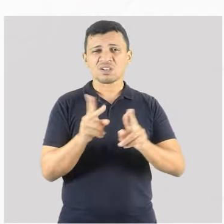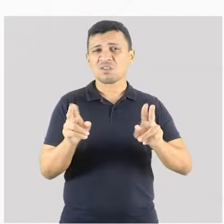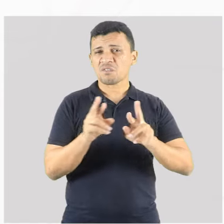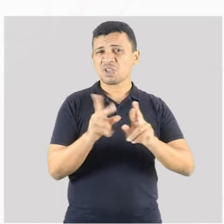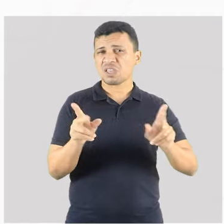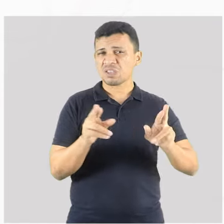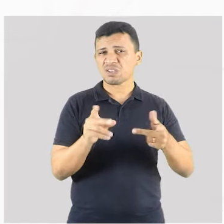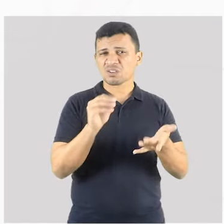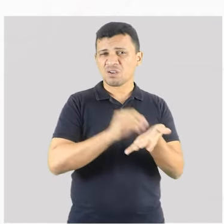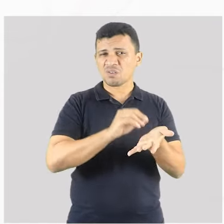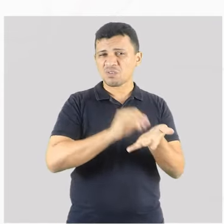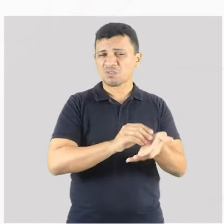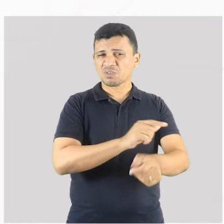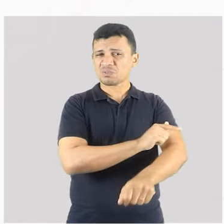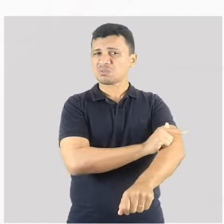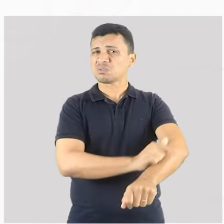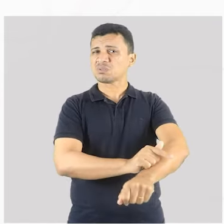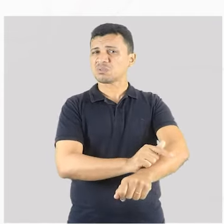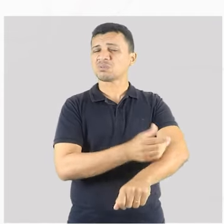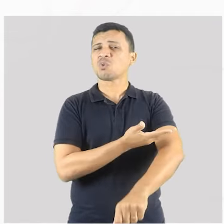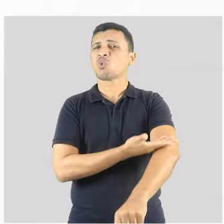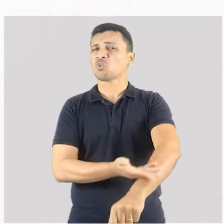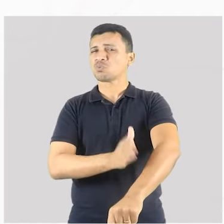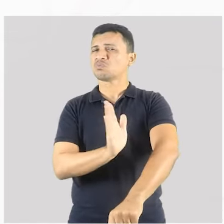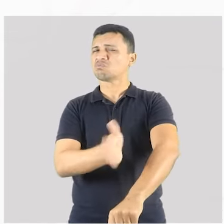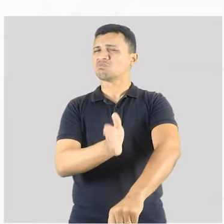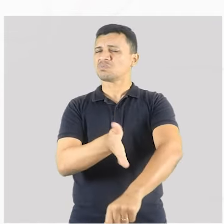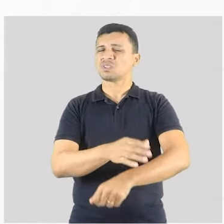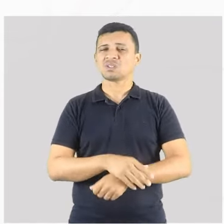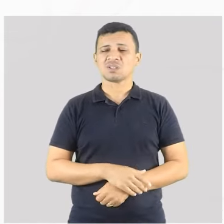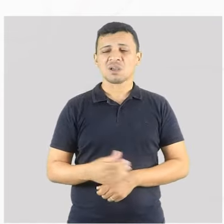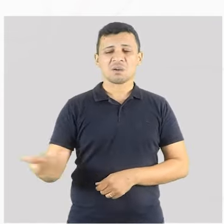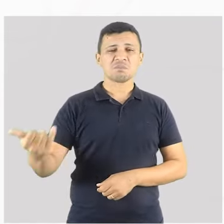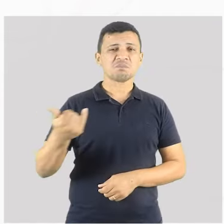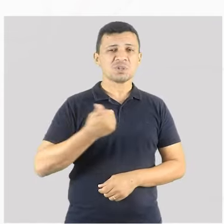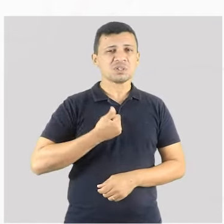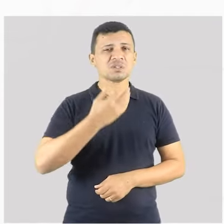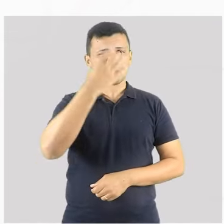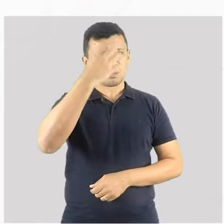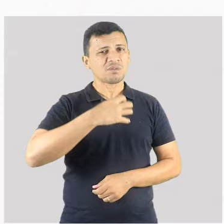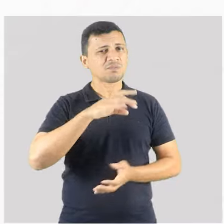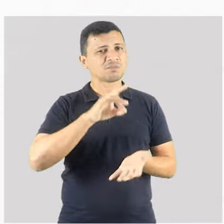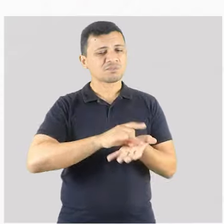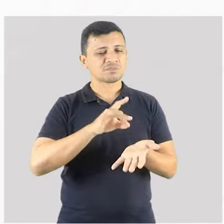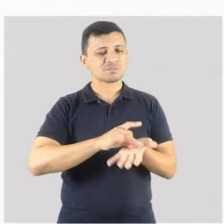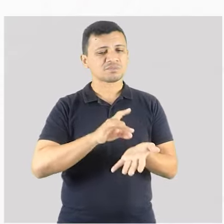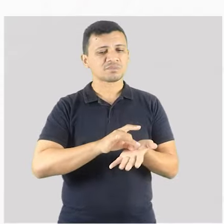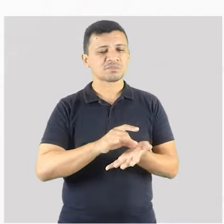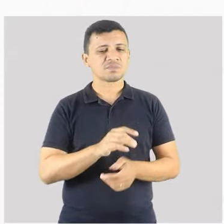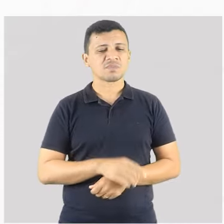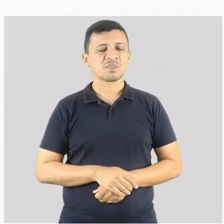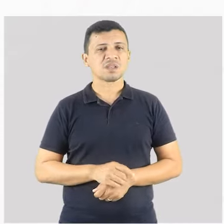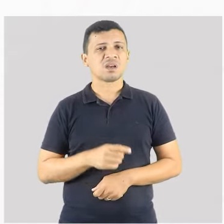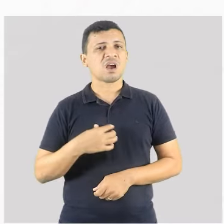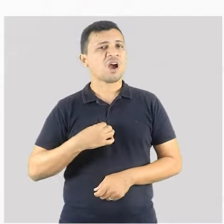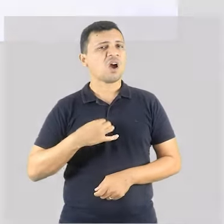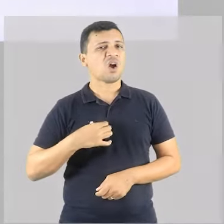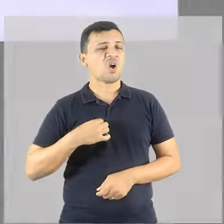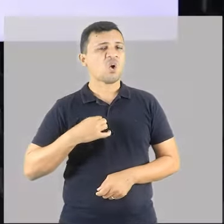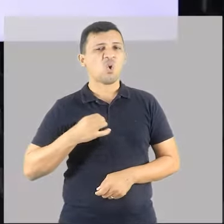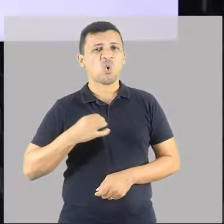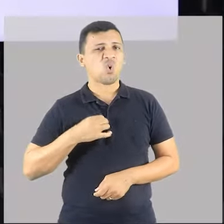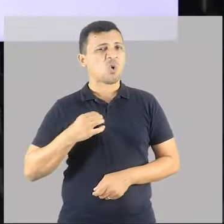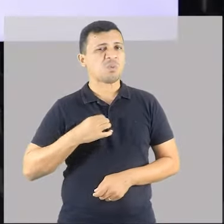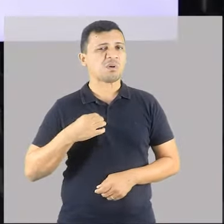grosserias a que me habituara em em geral me diziam com franqueza que que a roupa não me